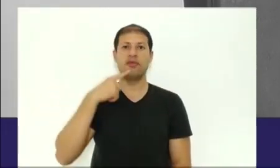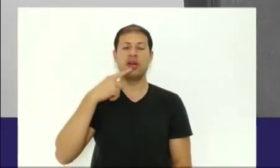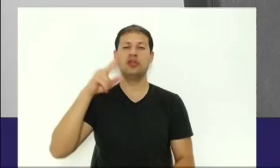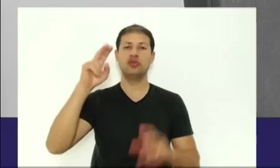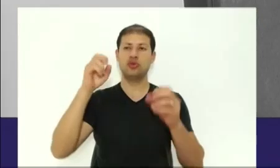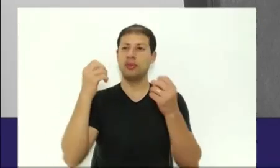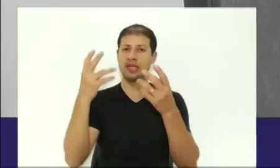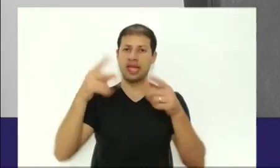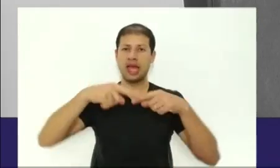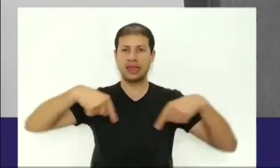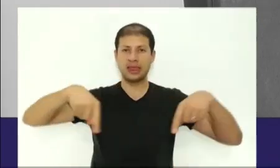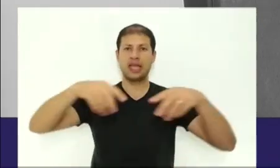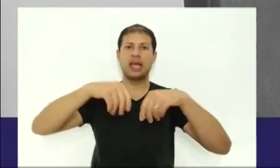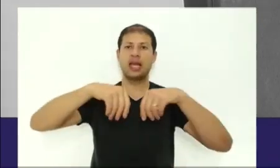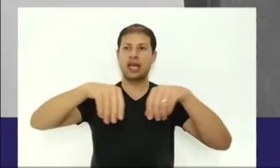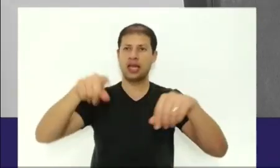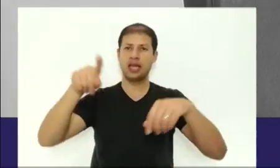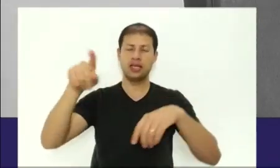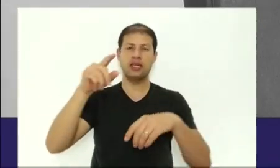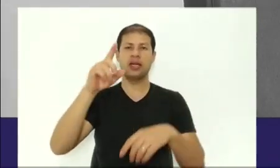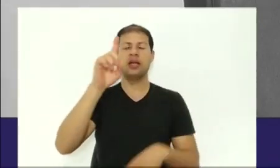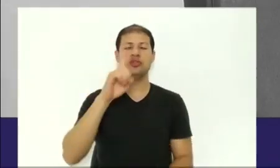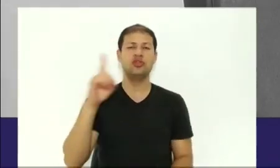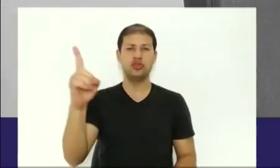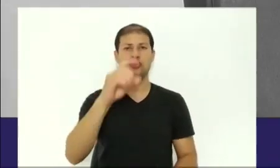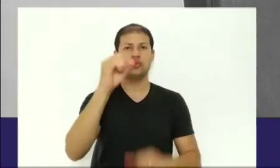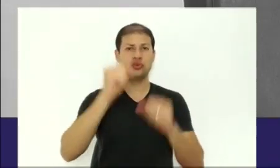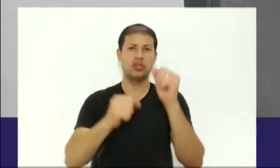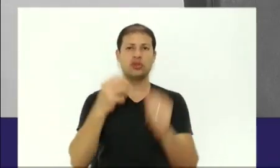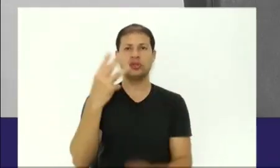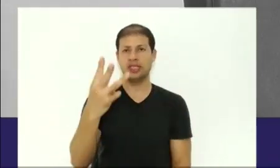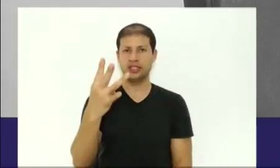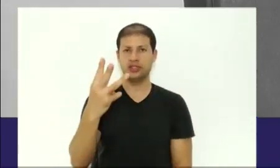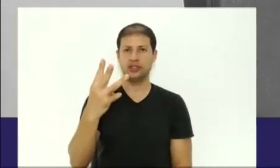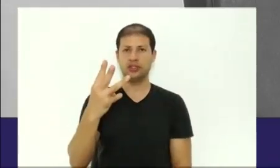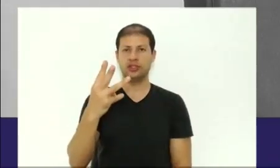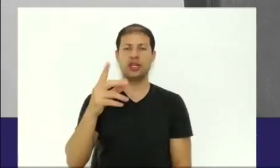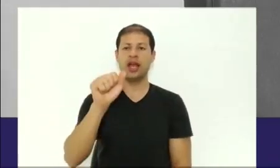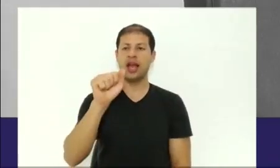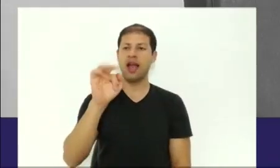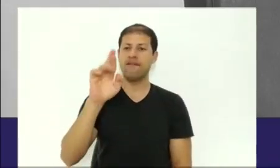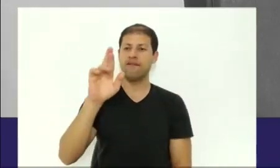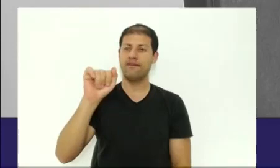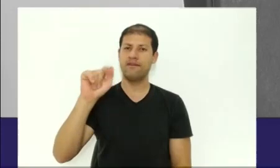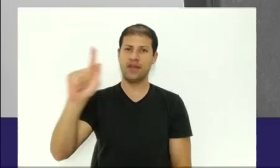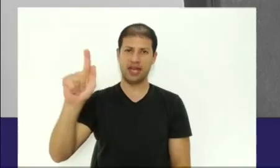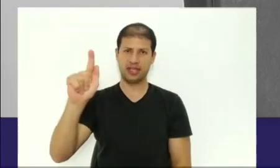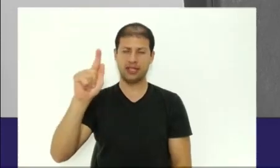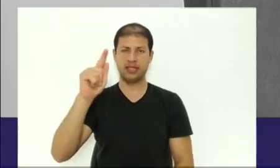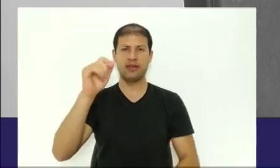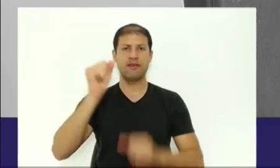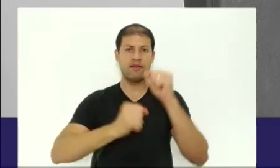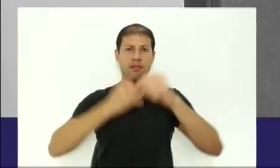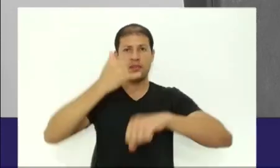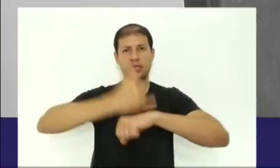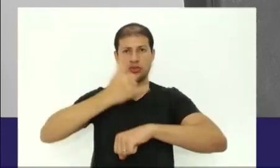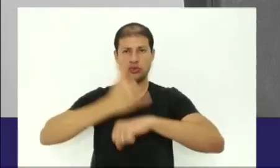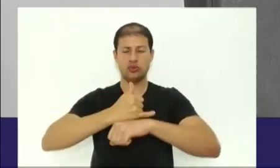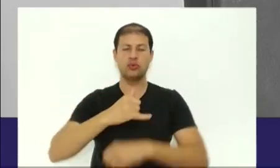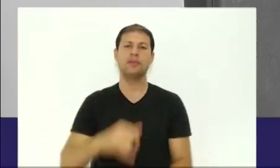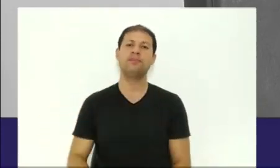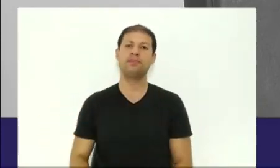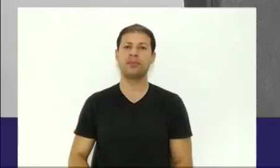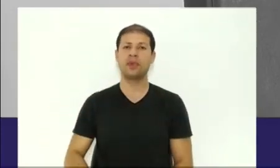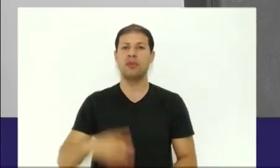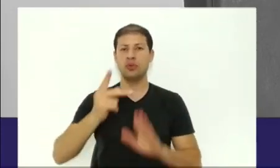de terreno no Distrito Industrial 3, de Botucatu, à AFRAG, Indústria Metalúrgica Limitada. Projeto de Lei